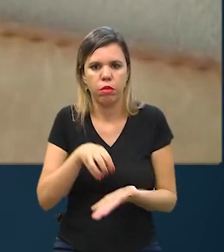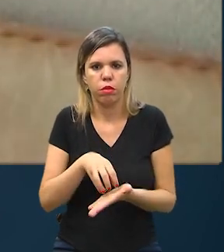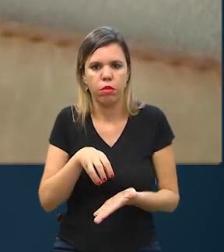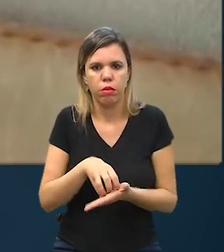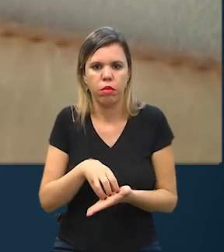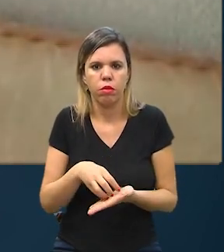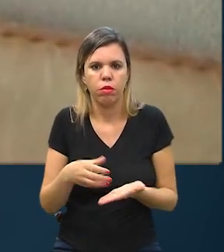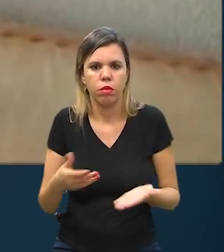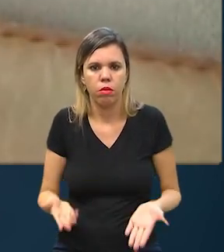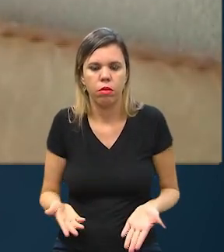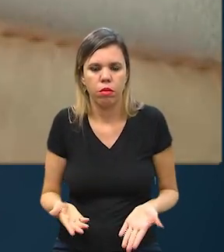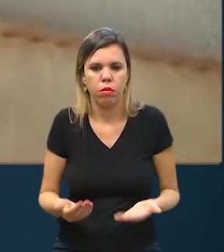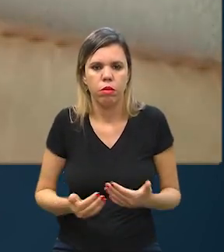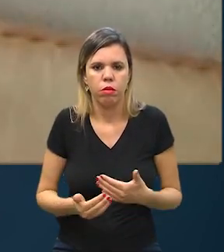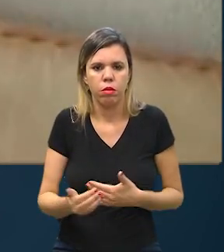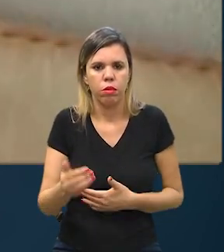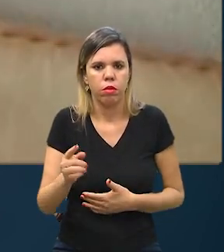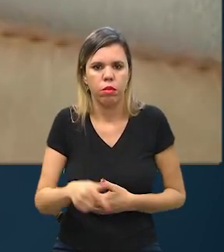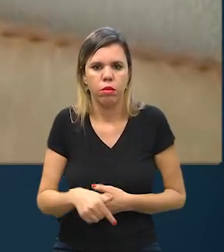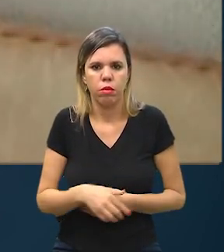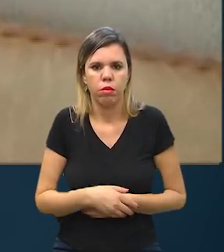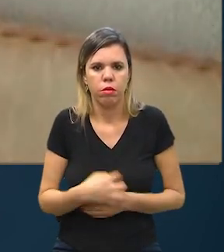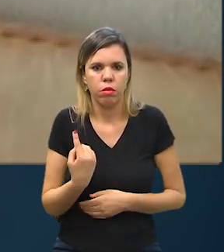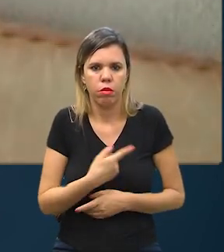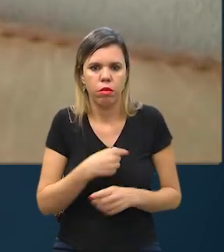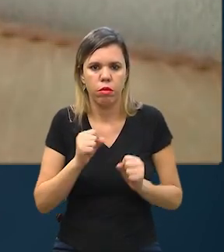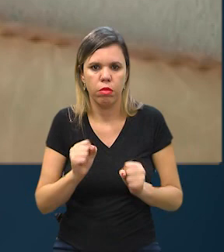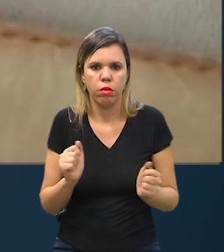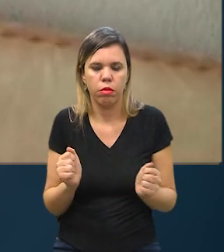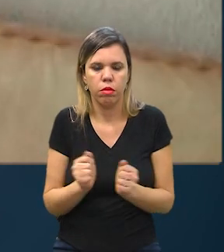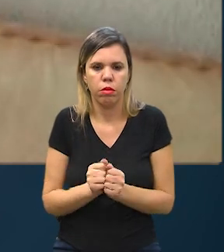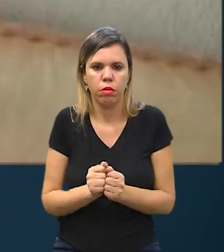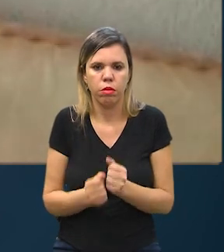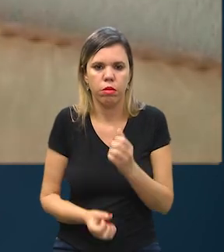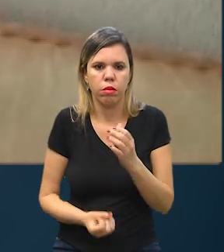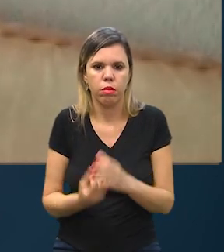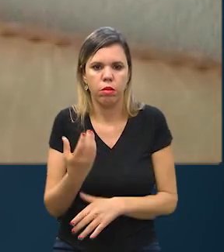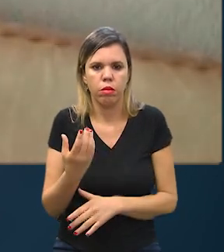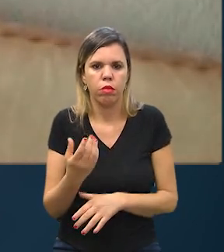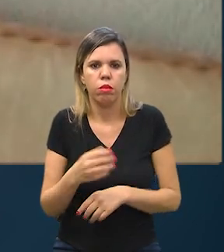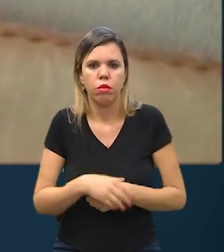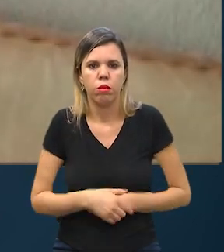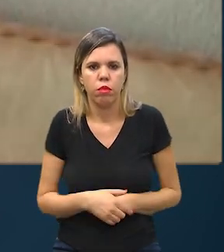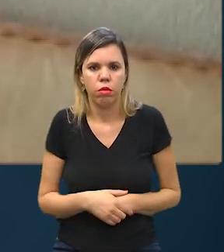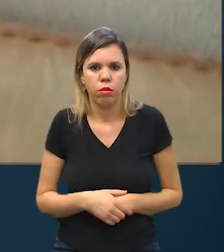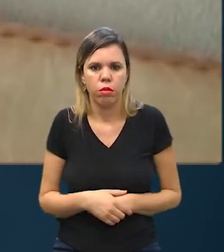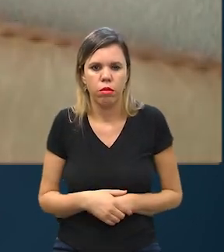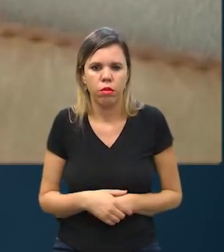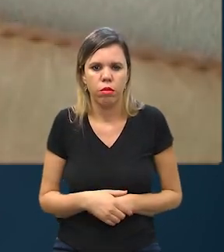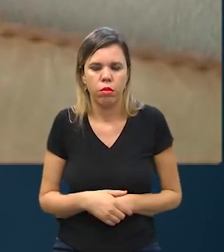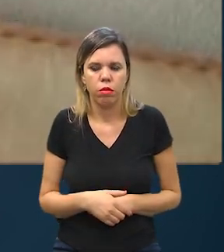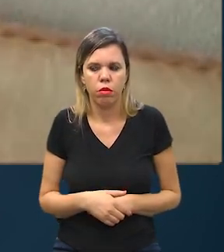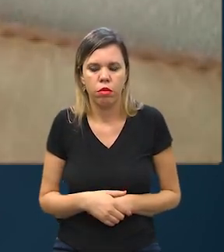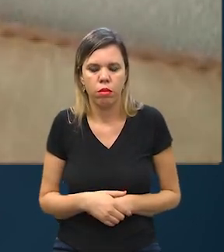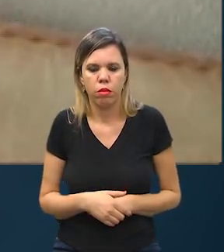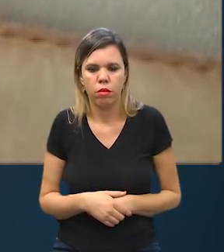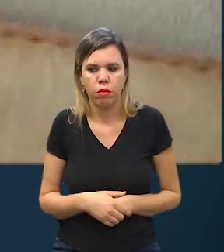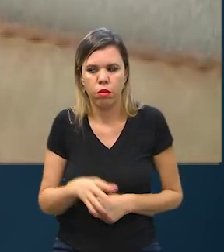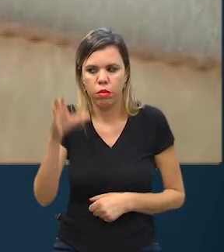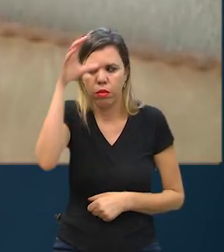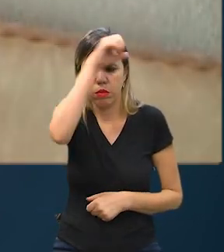no propósito da agência, né? E que a partir disso a gente possa junto criar uma